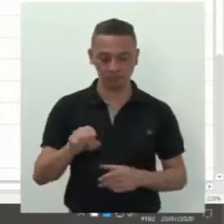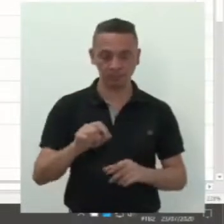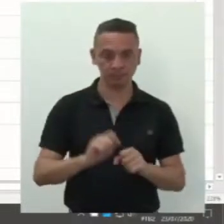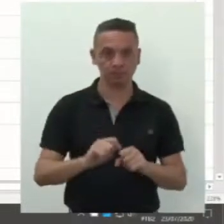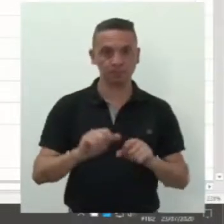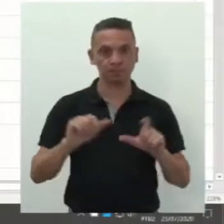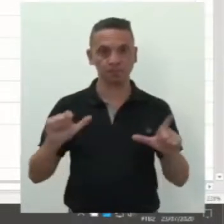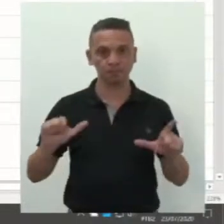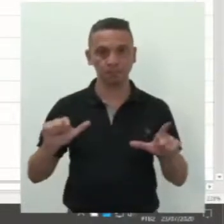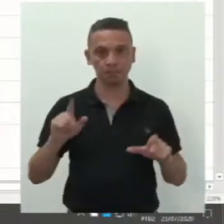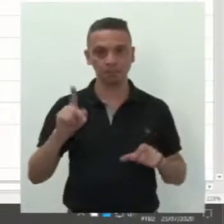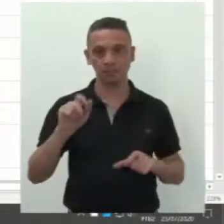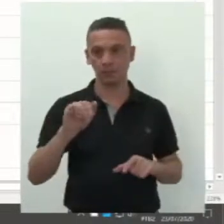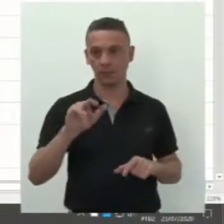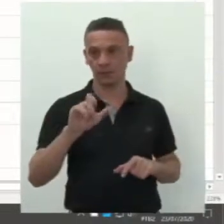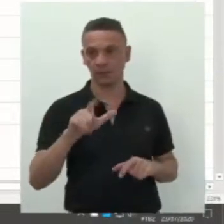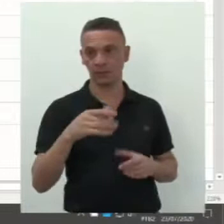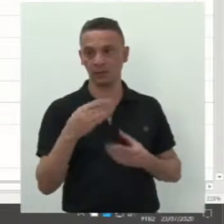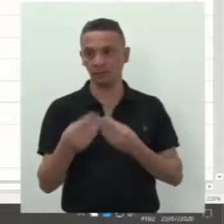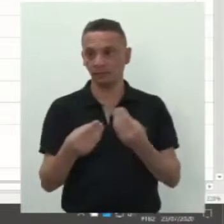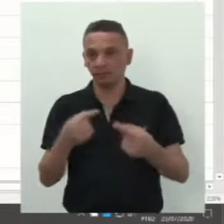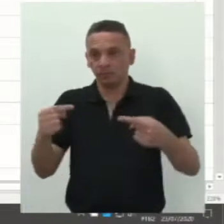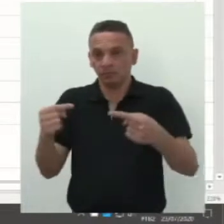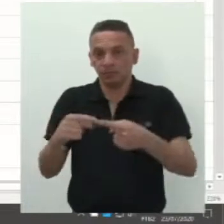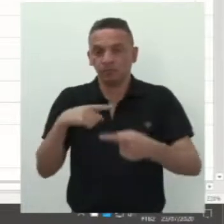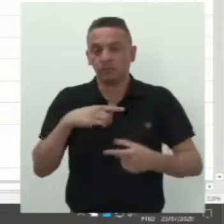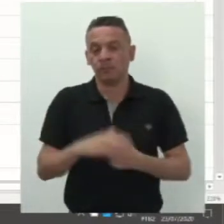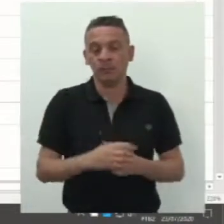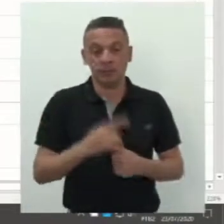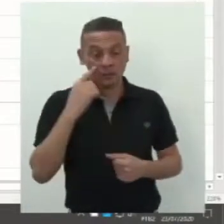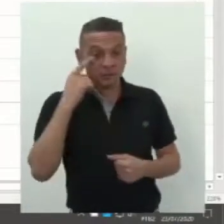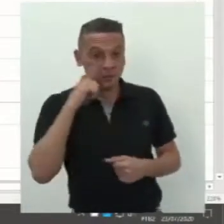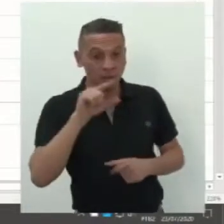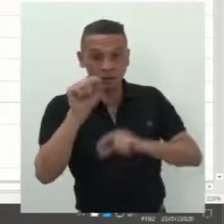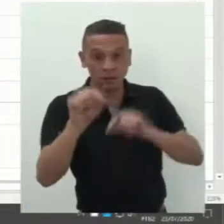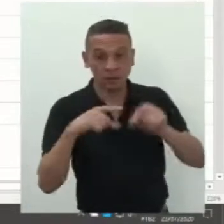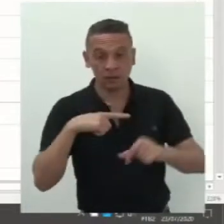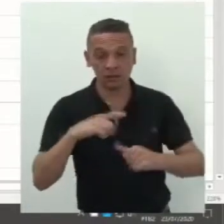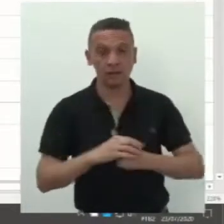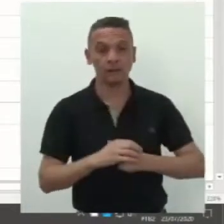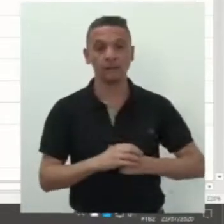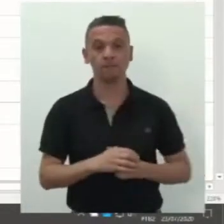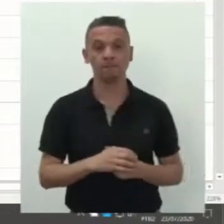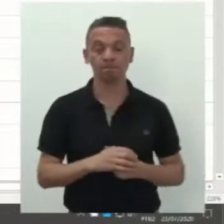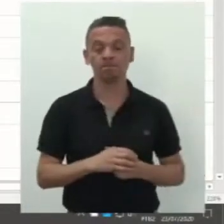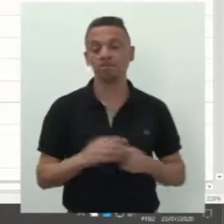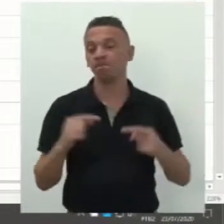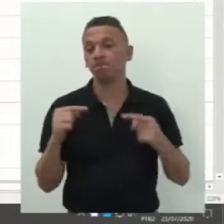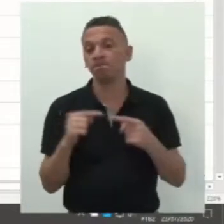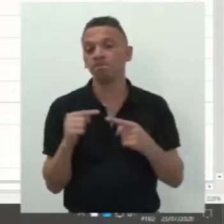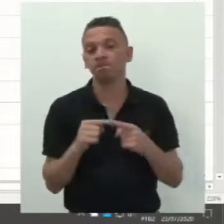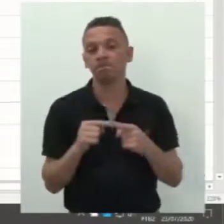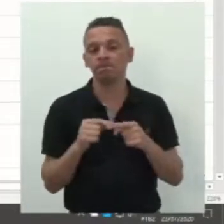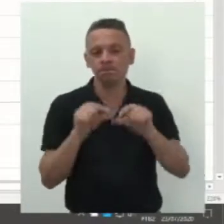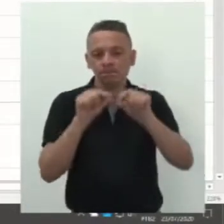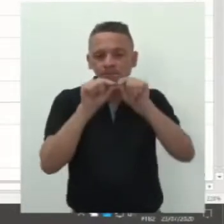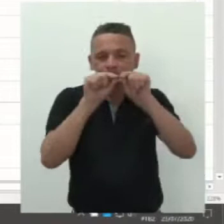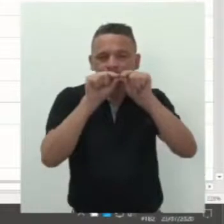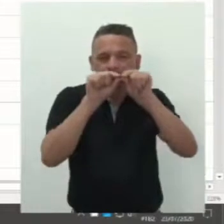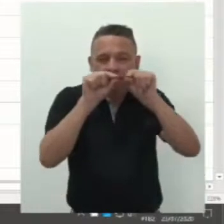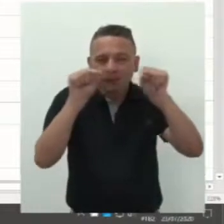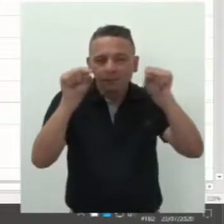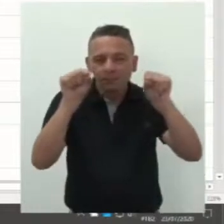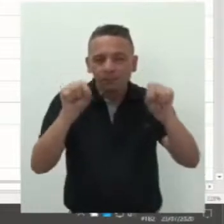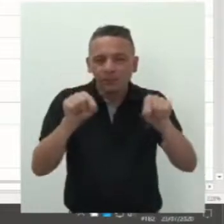congelar painéis, ó, ele, não sei se vocês vão conseguir visualizar, mas ele traça um risquinho um pouquinho mais